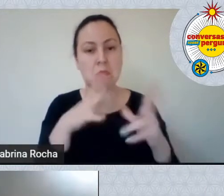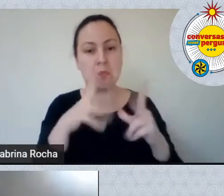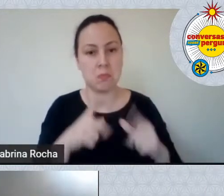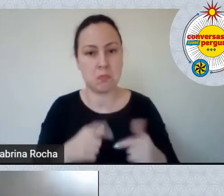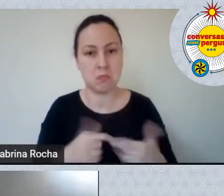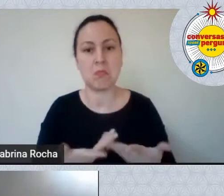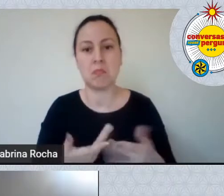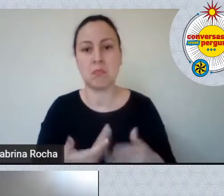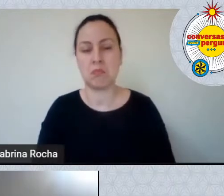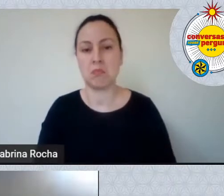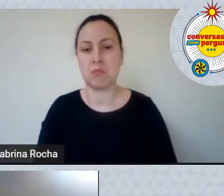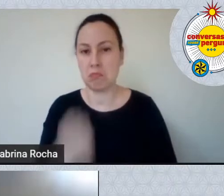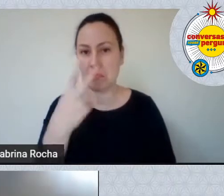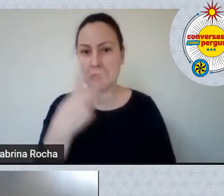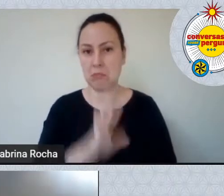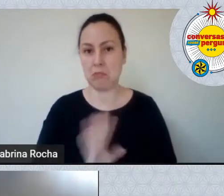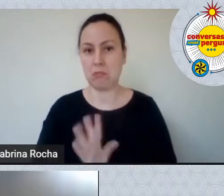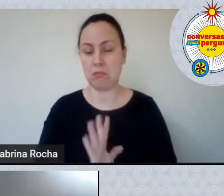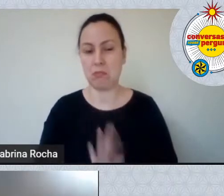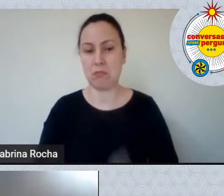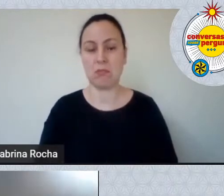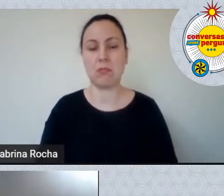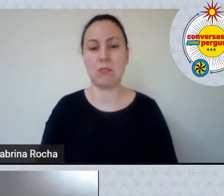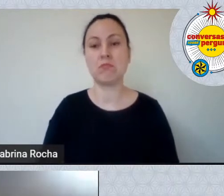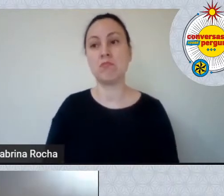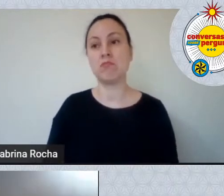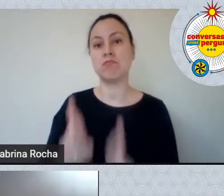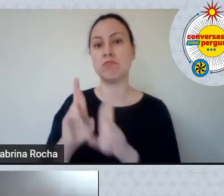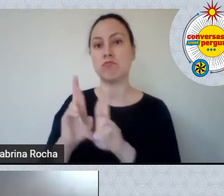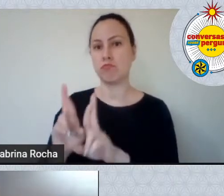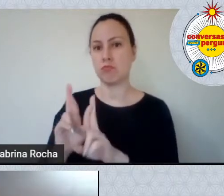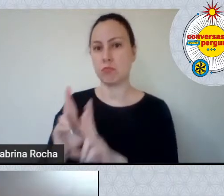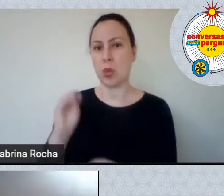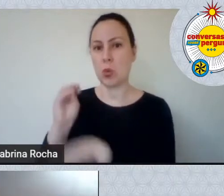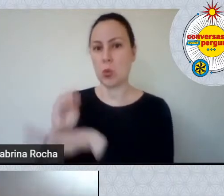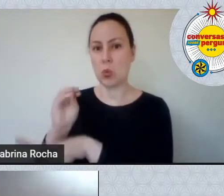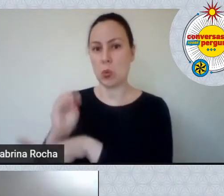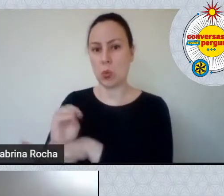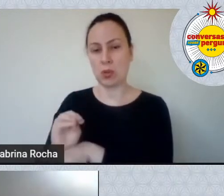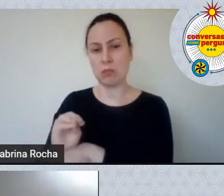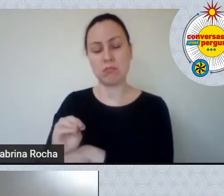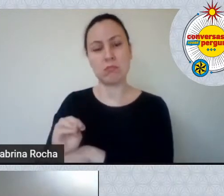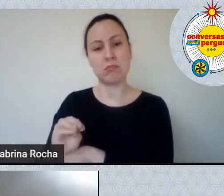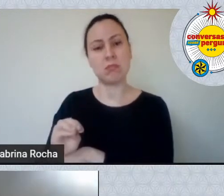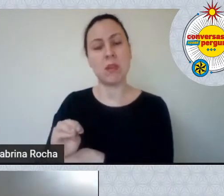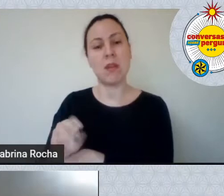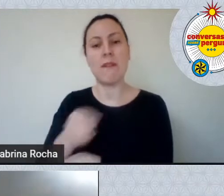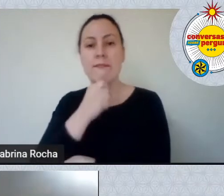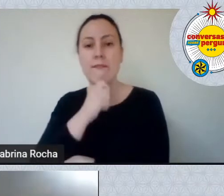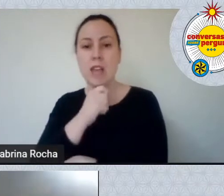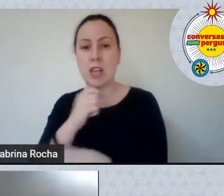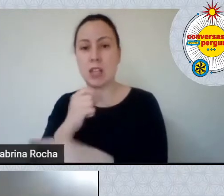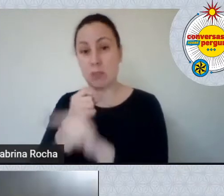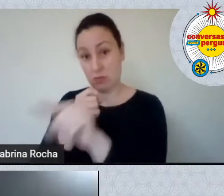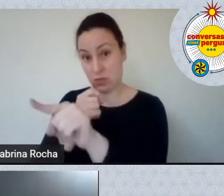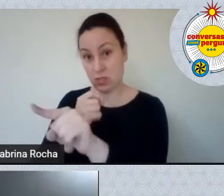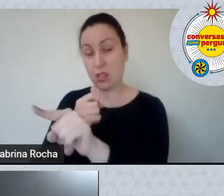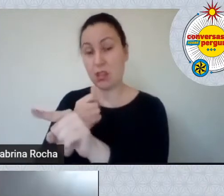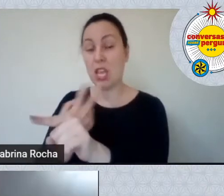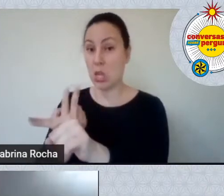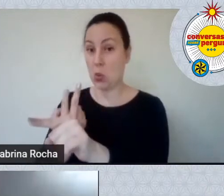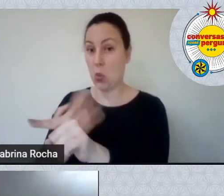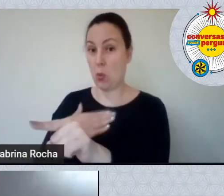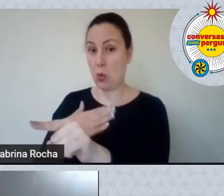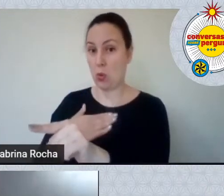está mantendo, eu espero que você cuide das pessoas de terceira idade, como eu cuido da minha, se os meus filhos vão